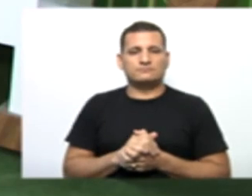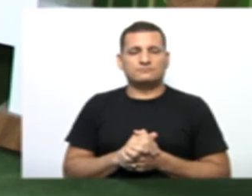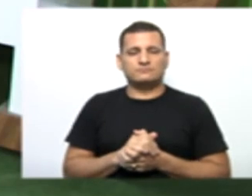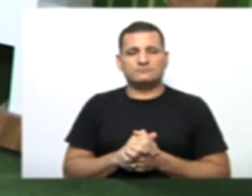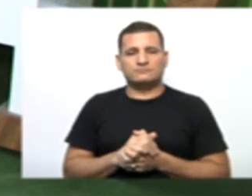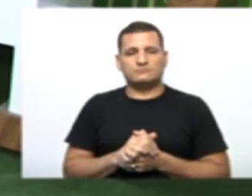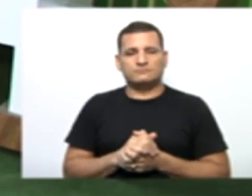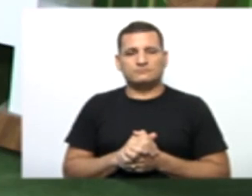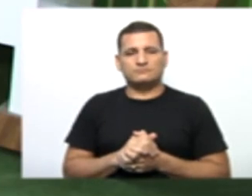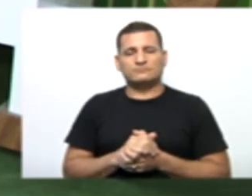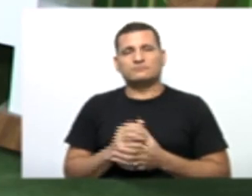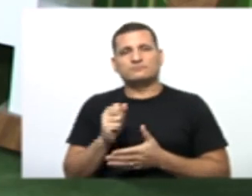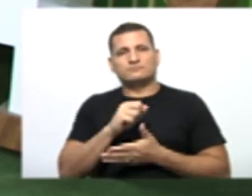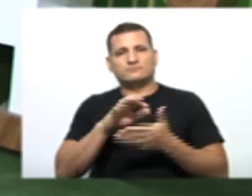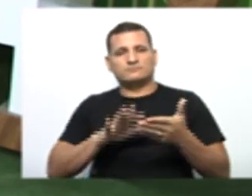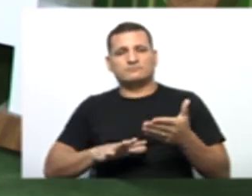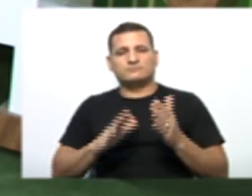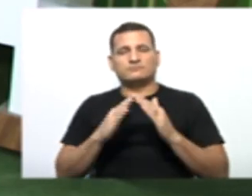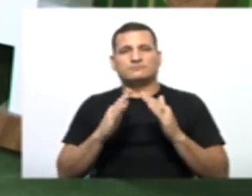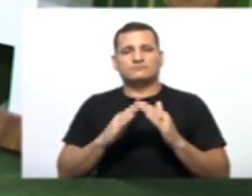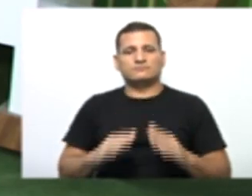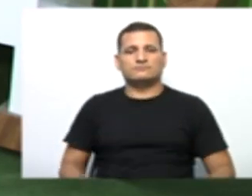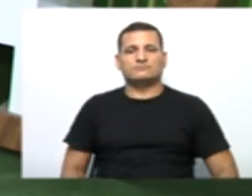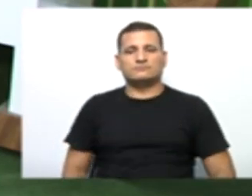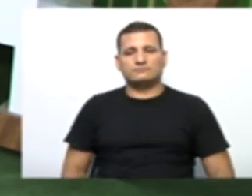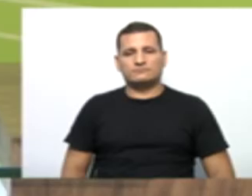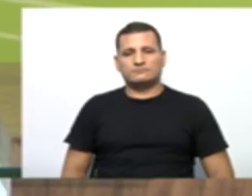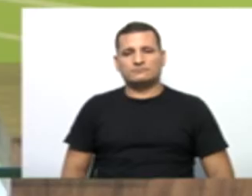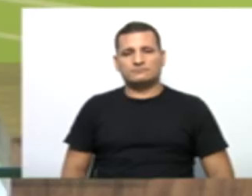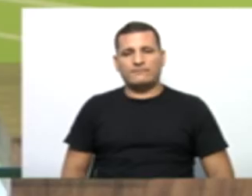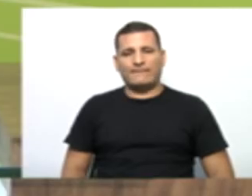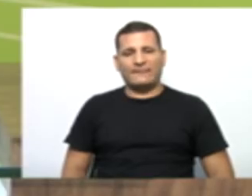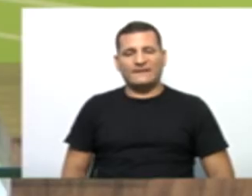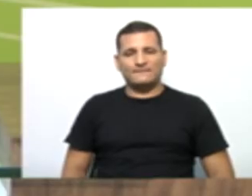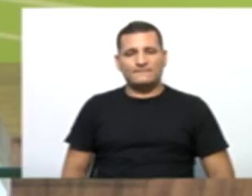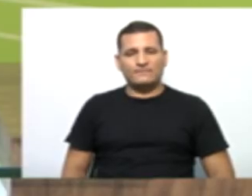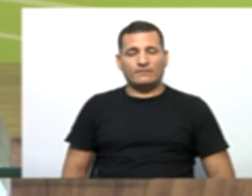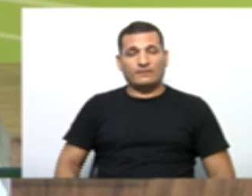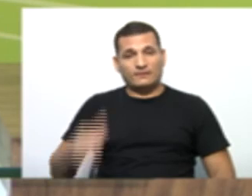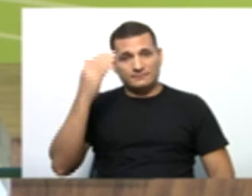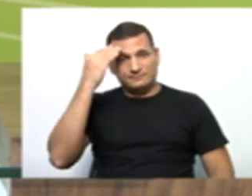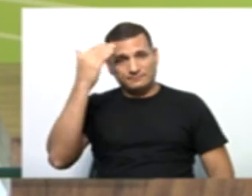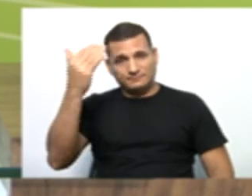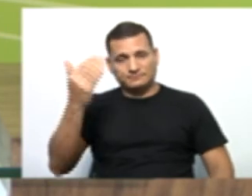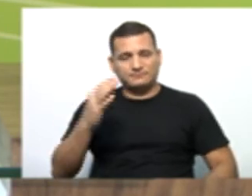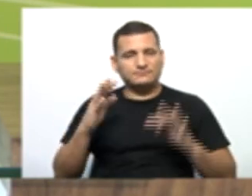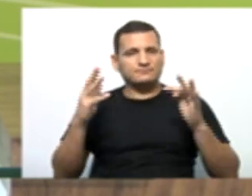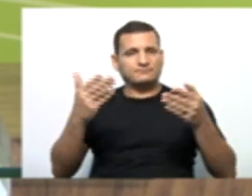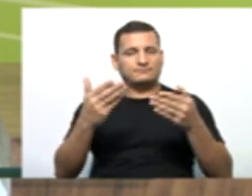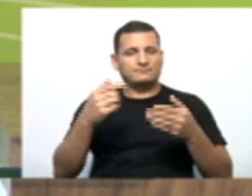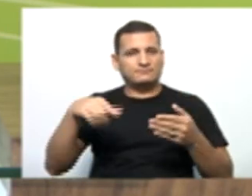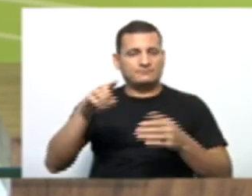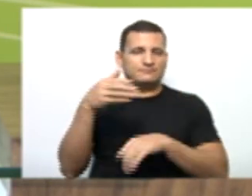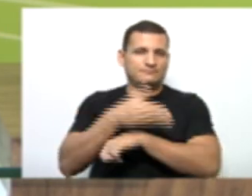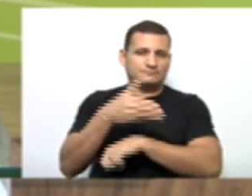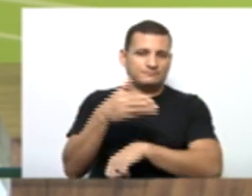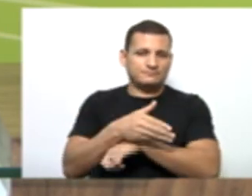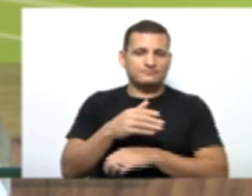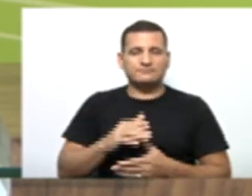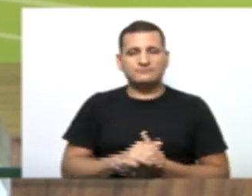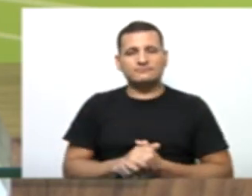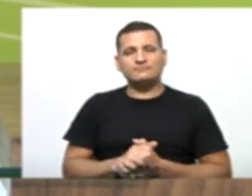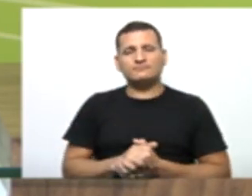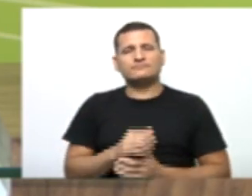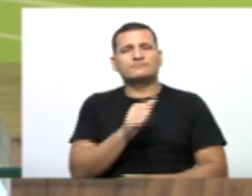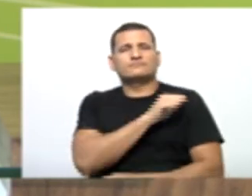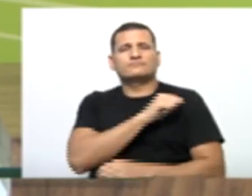em relação à atividade de percurso, fique à vontade. Então, agradeço aí a participação de todos. Estão perguntando